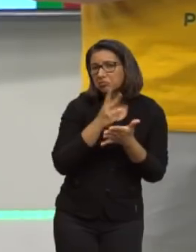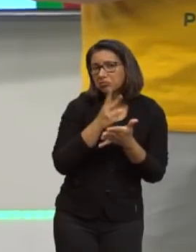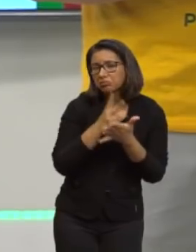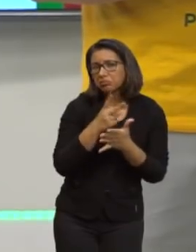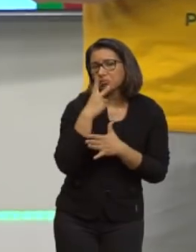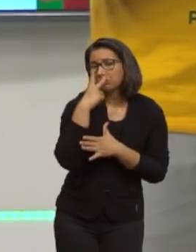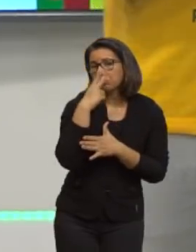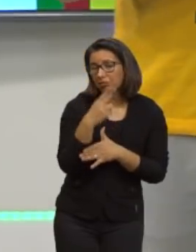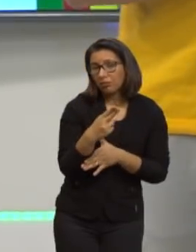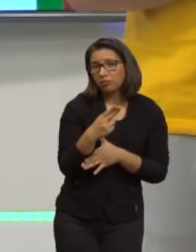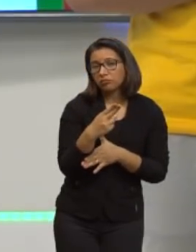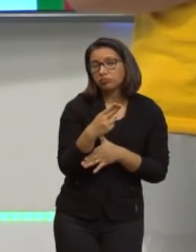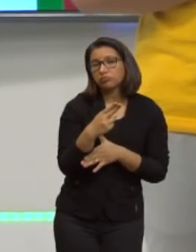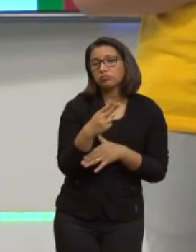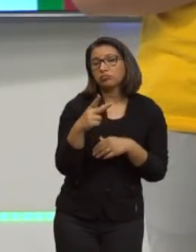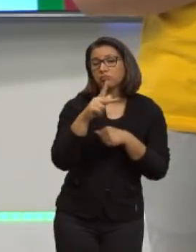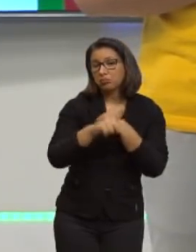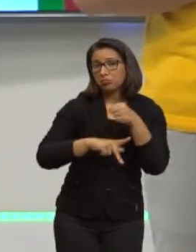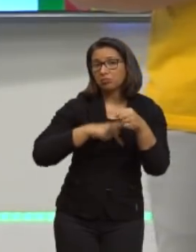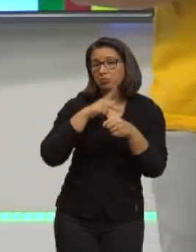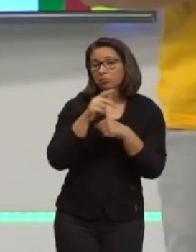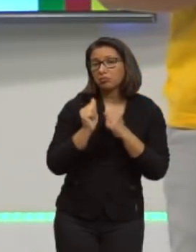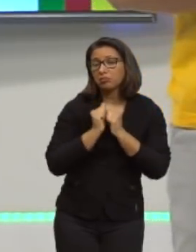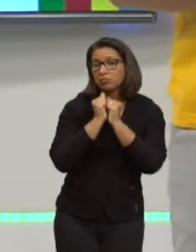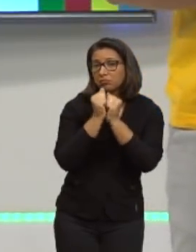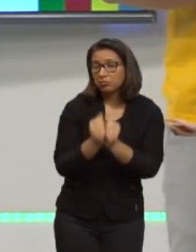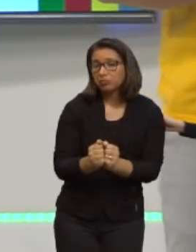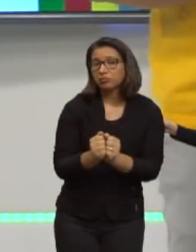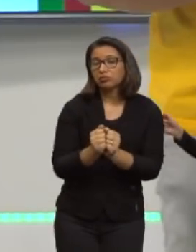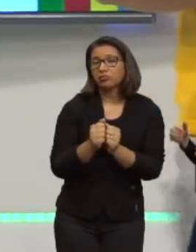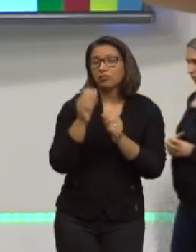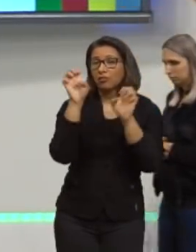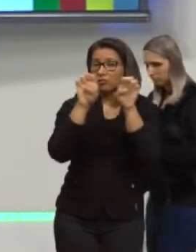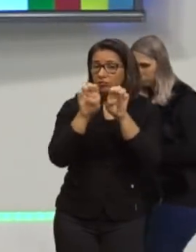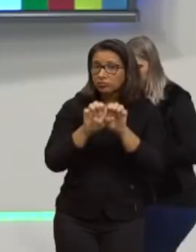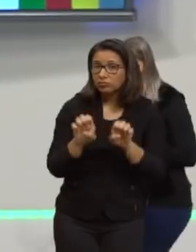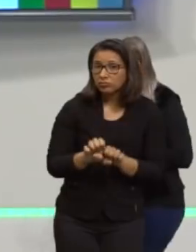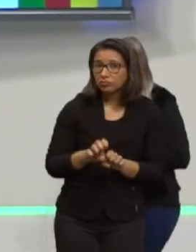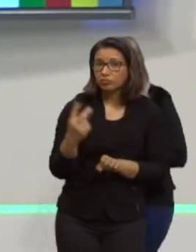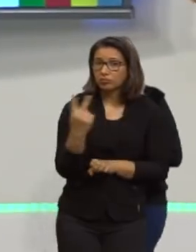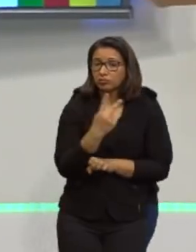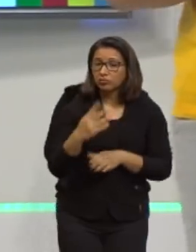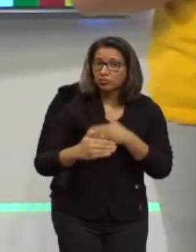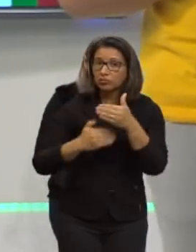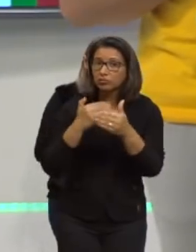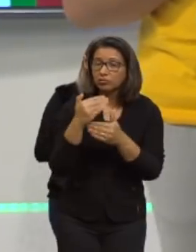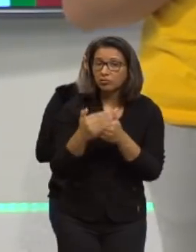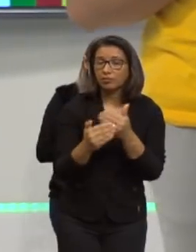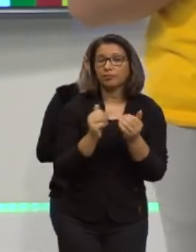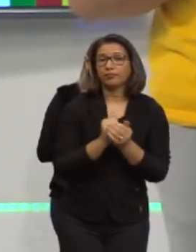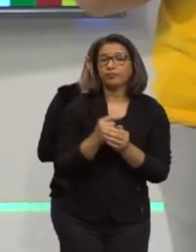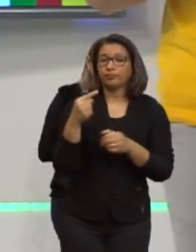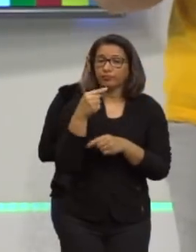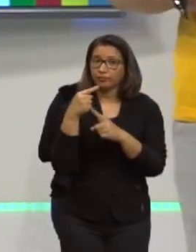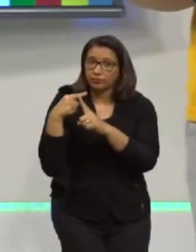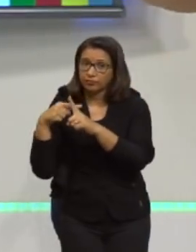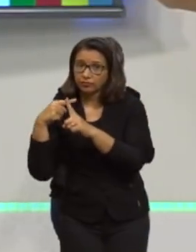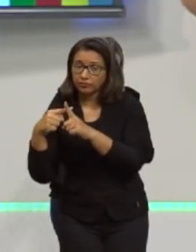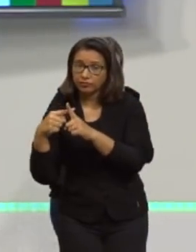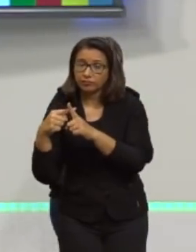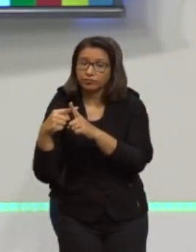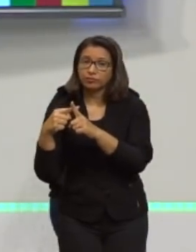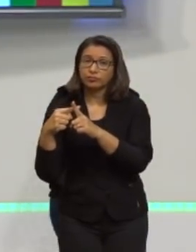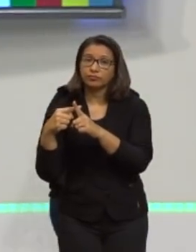como o seu próton preso a sua estrutura então nesses dois processos o delta h foi positivo